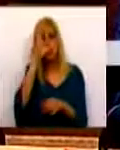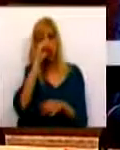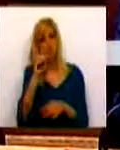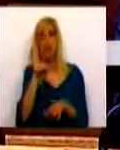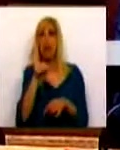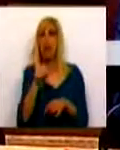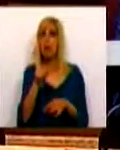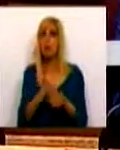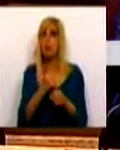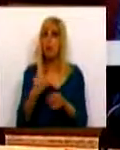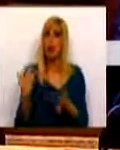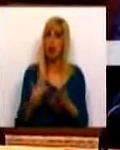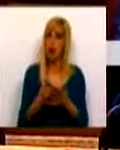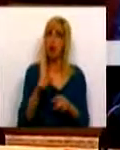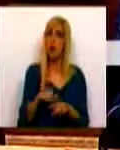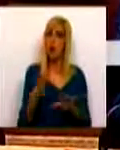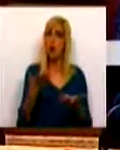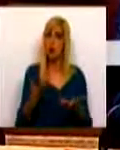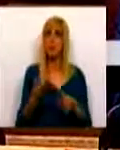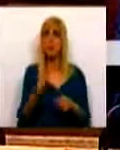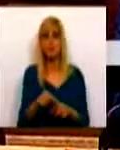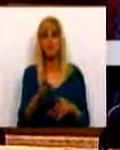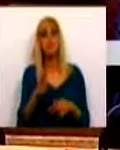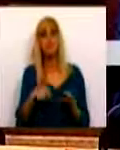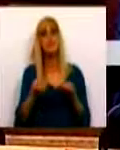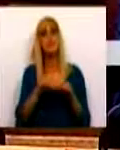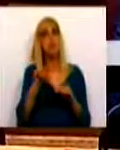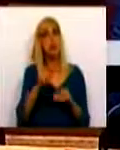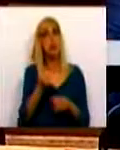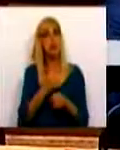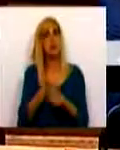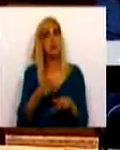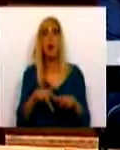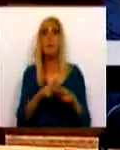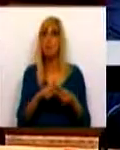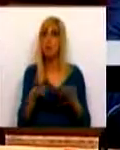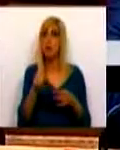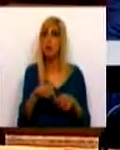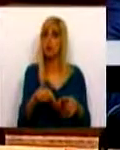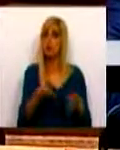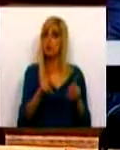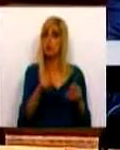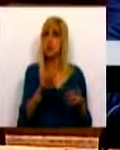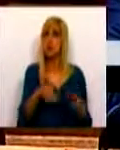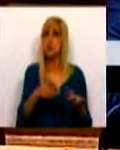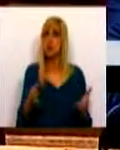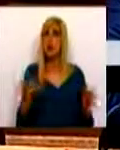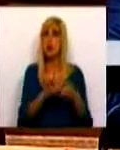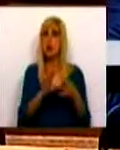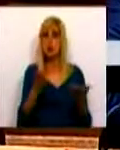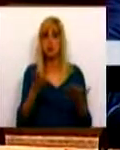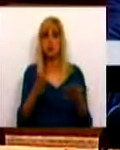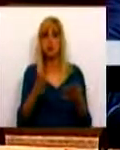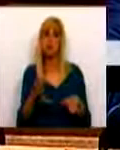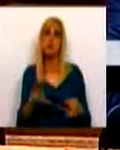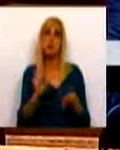nisso que estamos a trabalhar neste momento. Para além de estarmos a trabalhar na mecânica relacionada com os aspectos